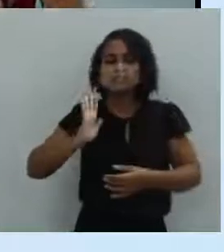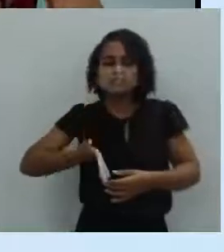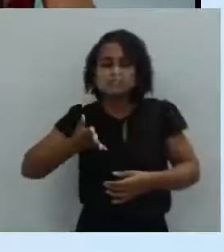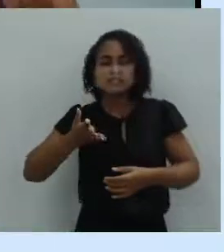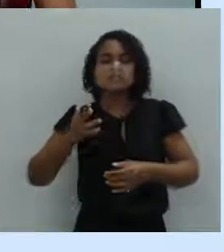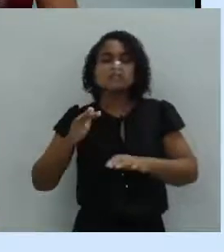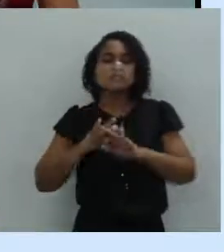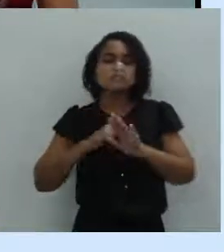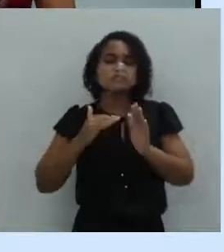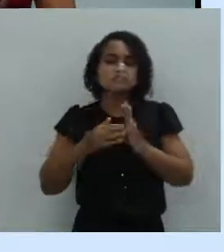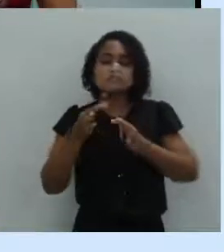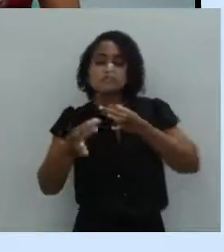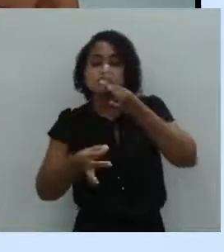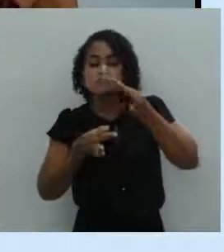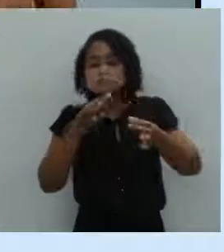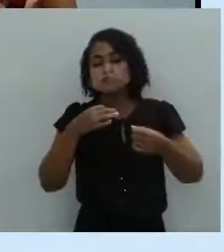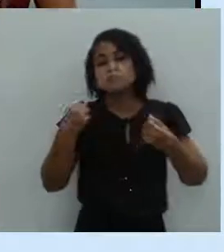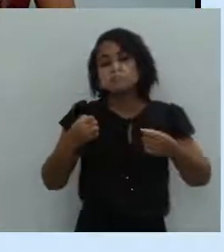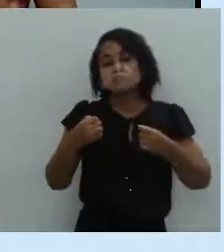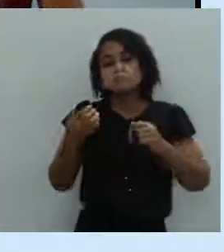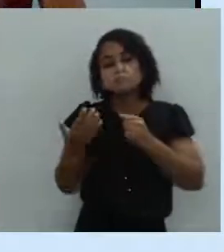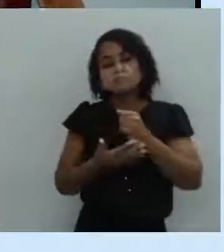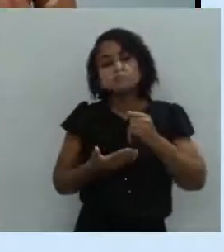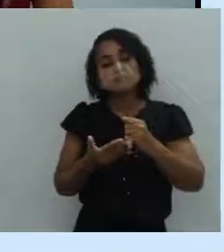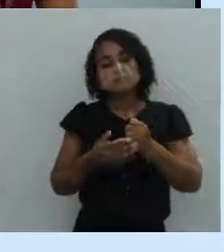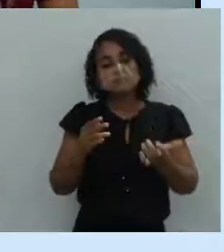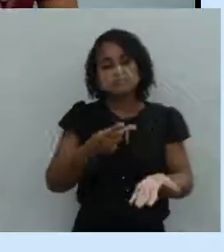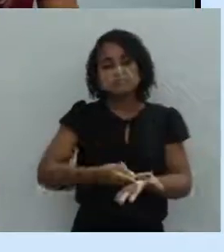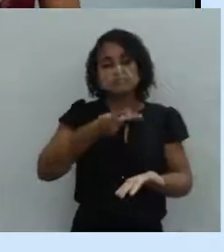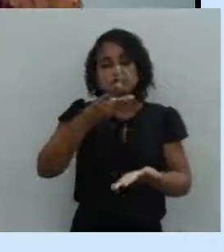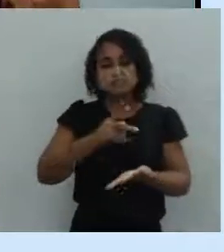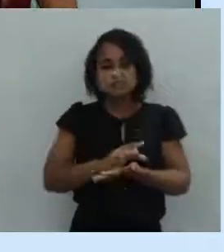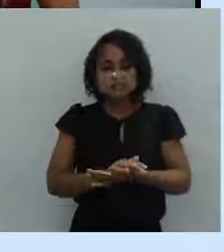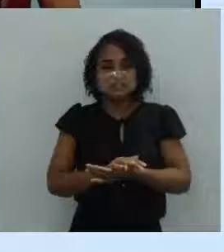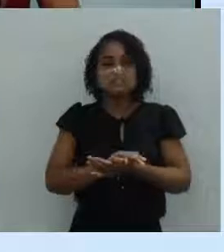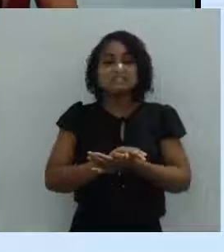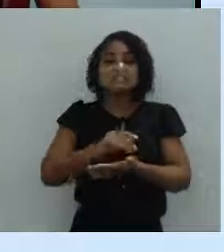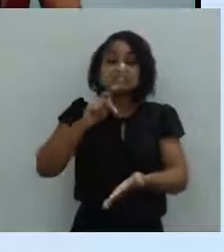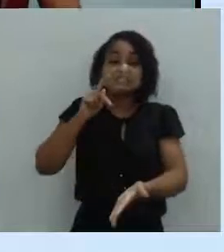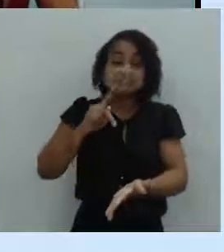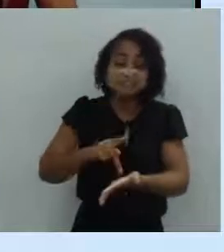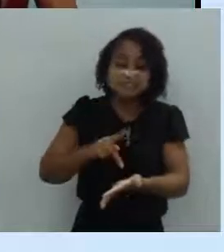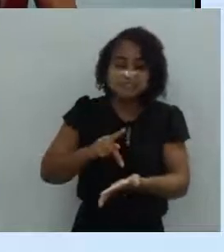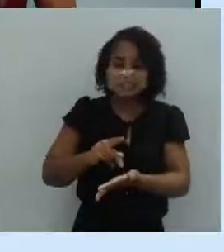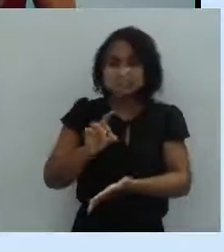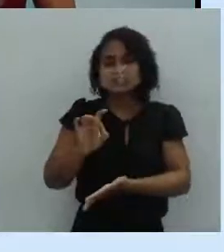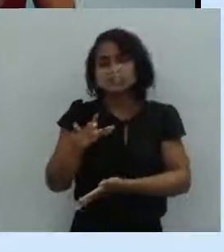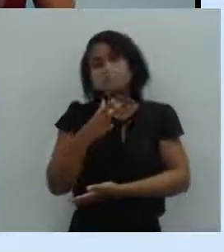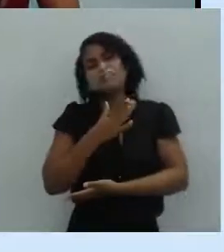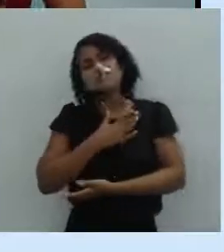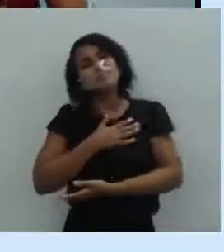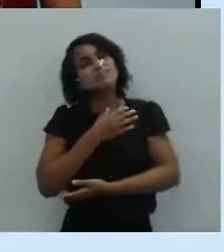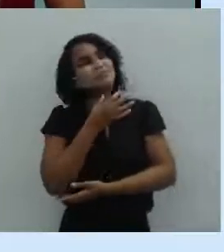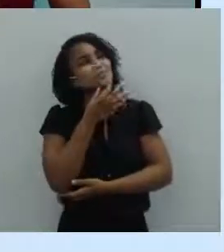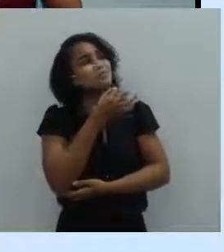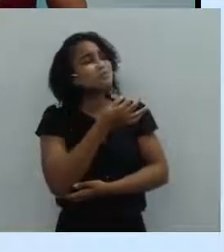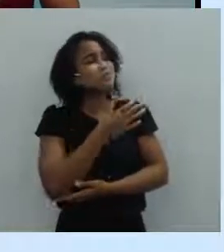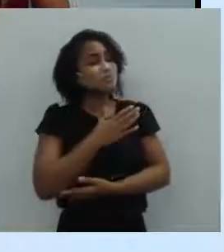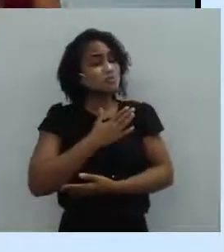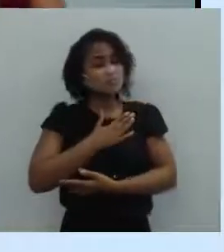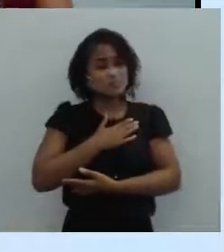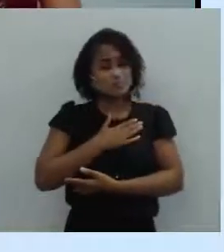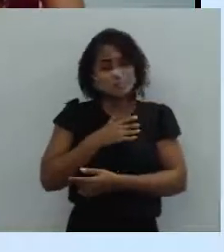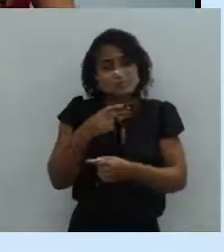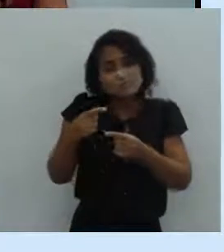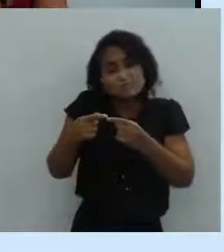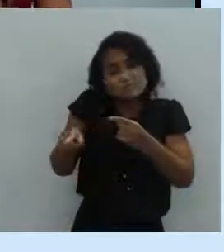está argumentando, a gente tem que se pautar em fatos, em verdades, e não no que eu acho, porque o que eu acho pode